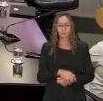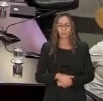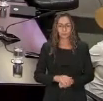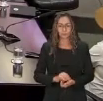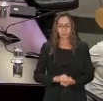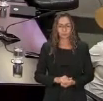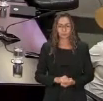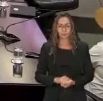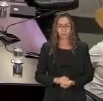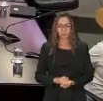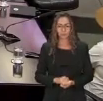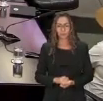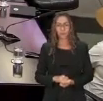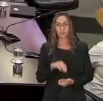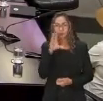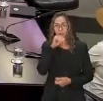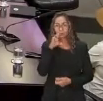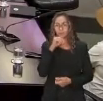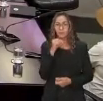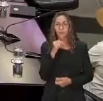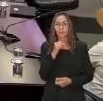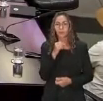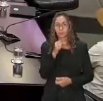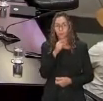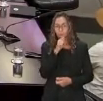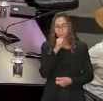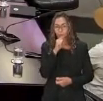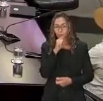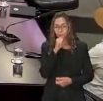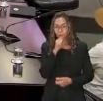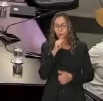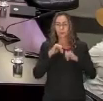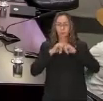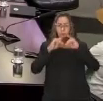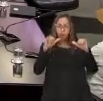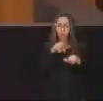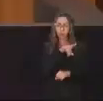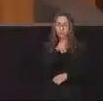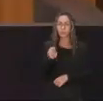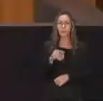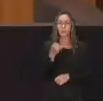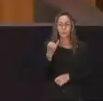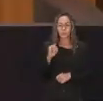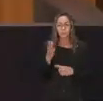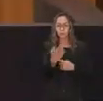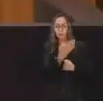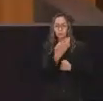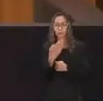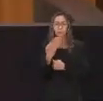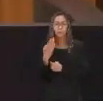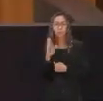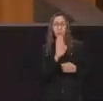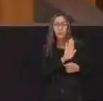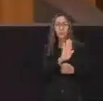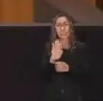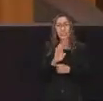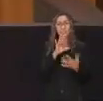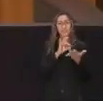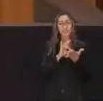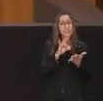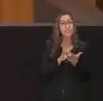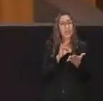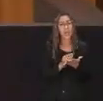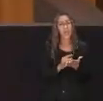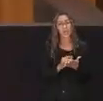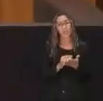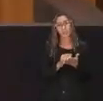Fala no microfone, senão não grava. O que eu quero dizer para vocês, se for ajudar nós, ajuda nós com coisa boa que tem qualidade.